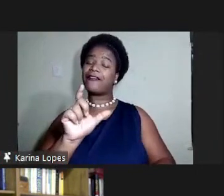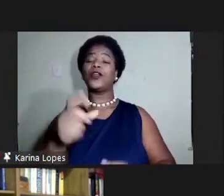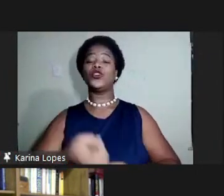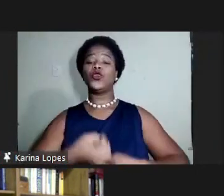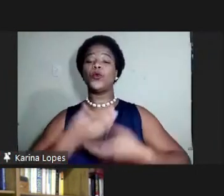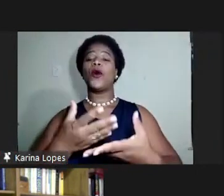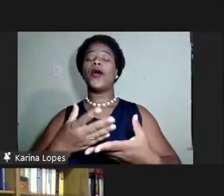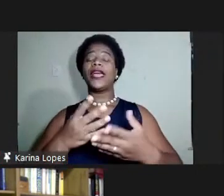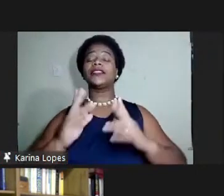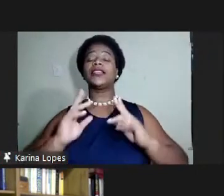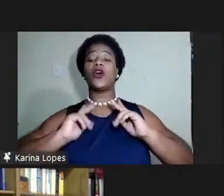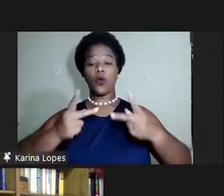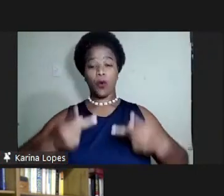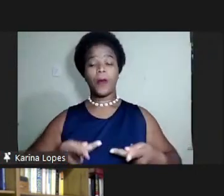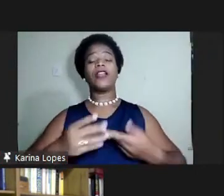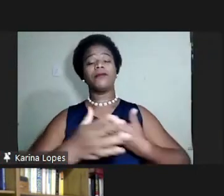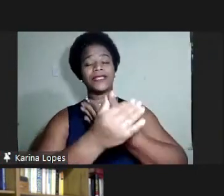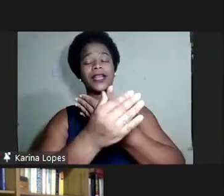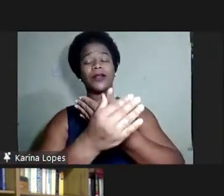Zwinglio, passarinho.